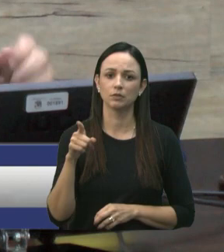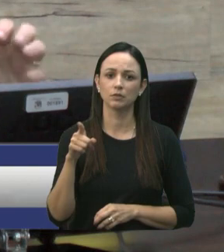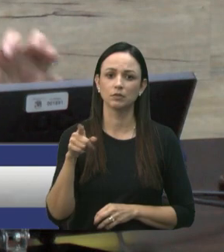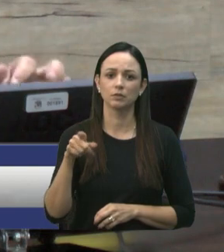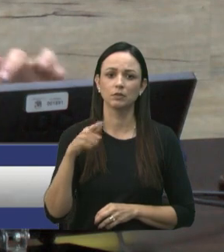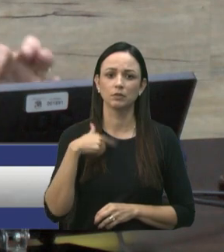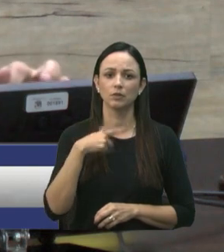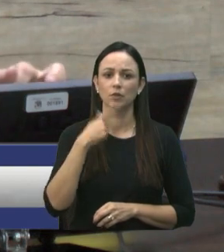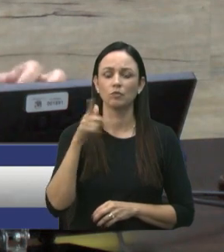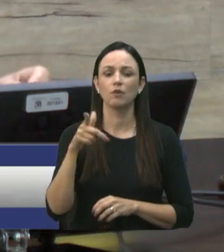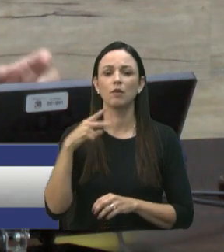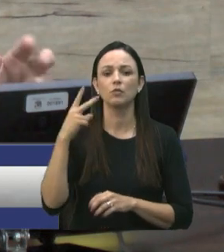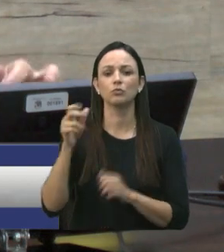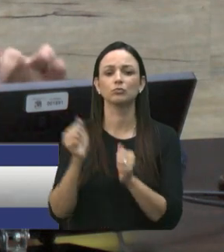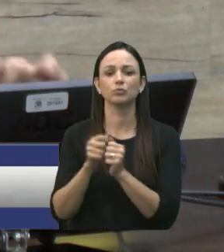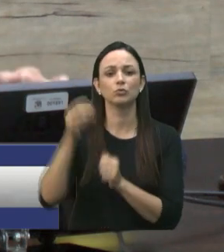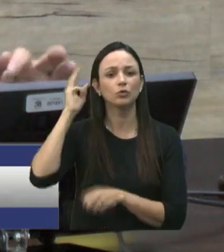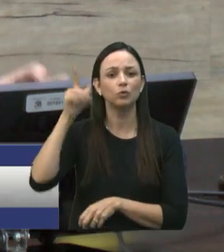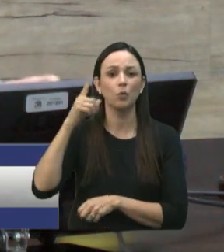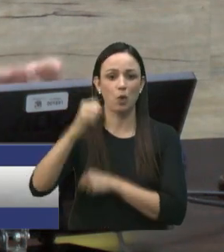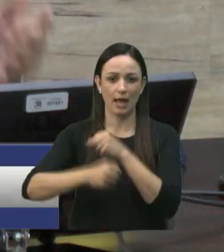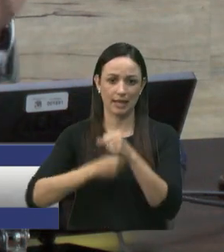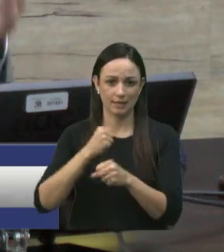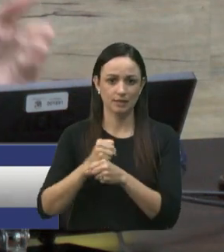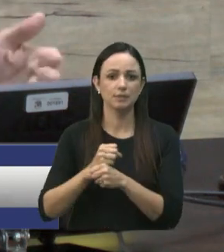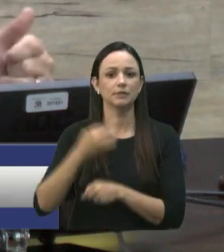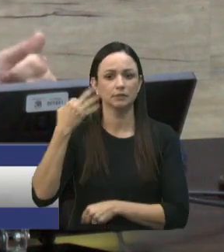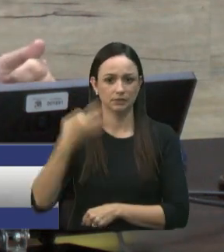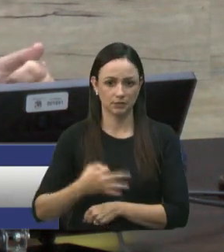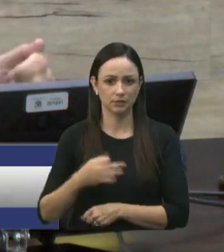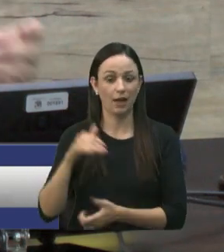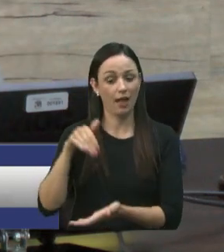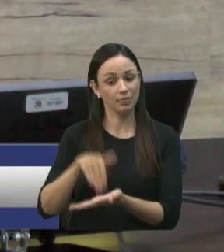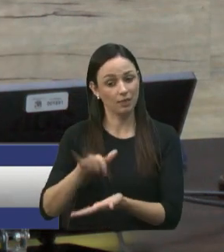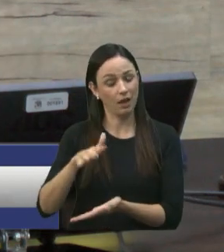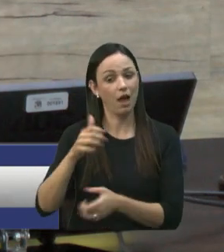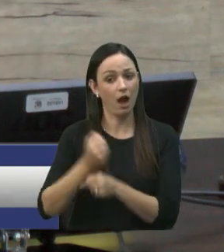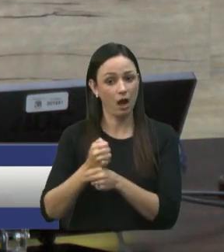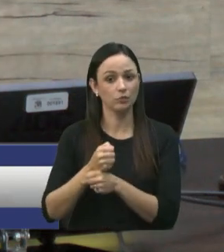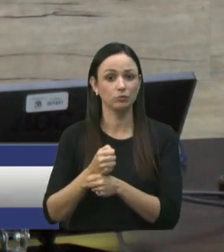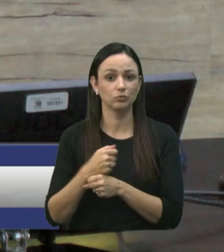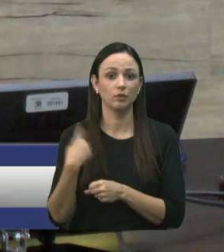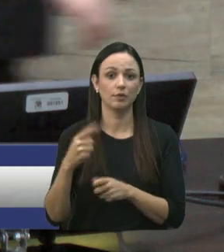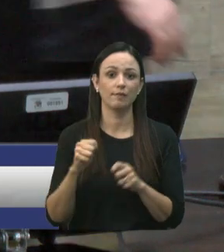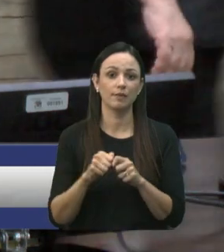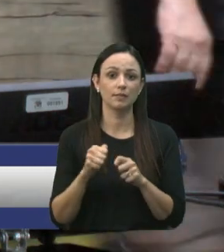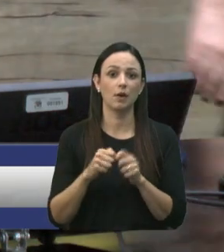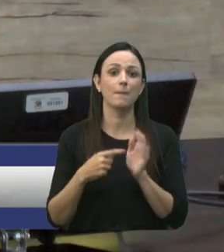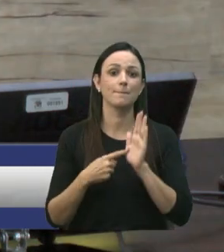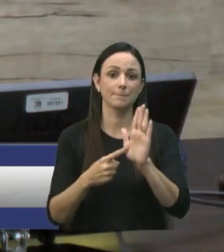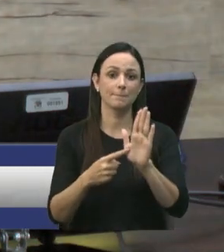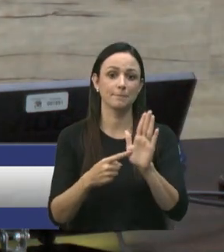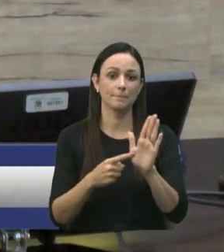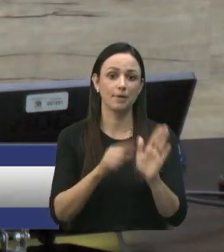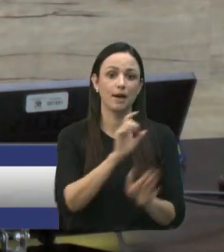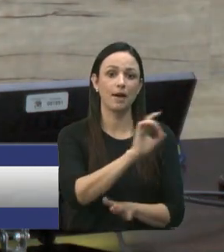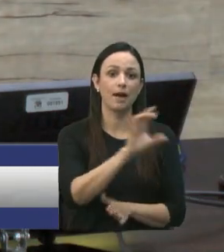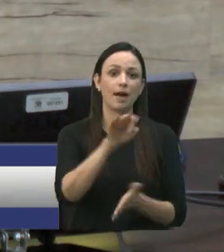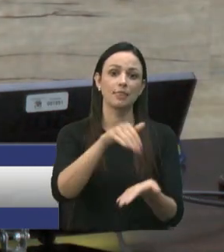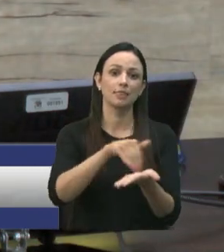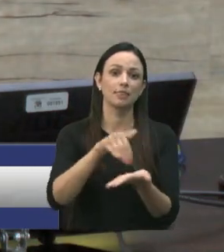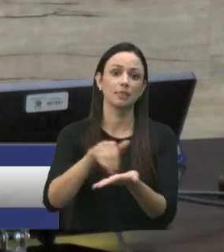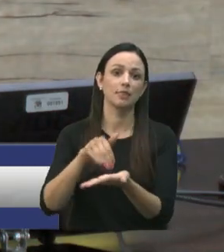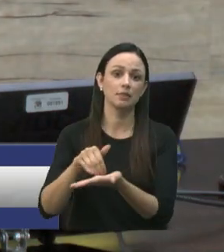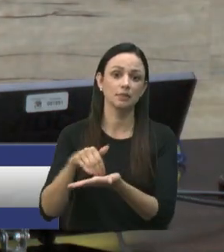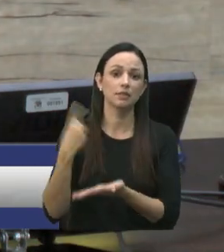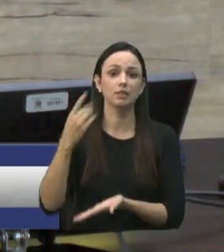eu reforcei isso, que o ano que vem, com certeza, e até este ano, nós faremos uma apresentação por secretaria e